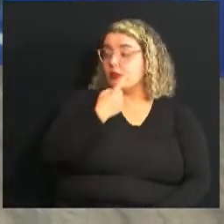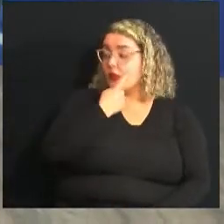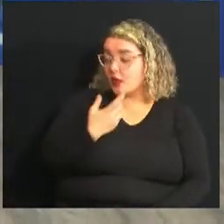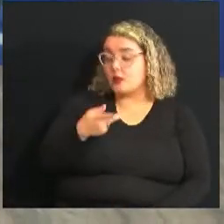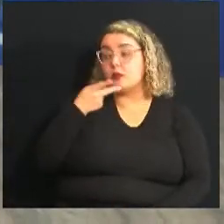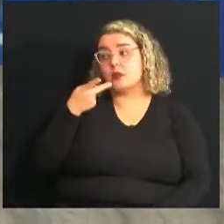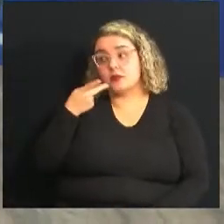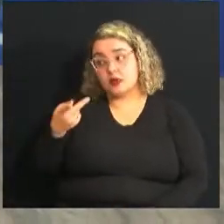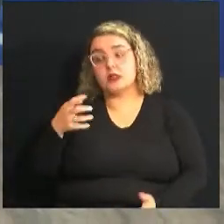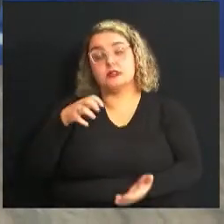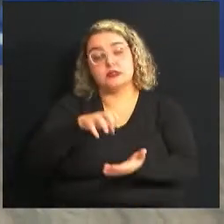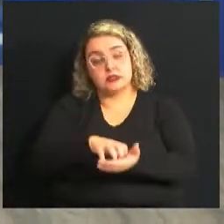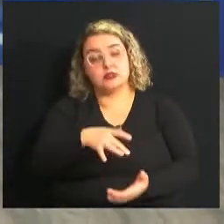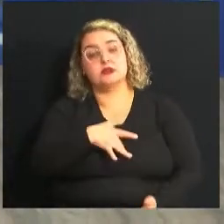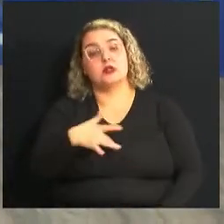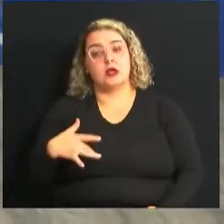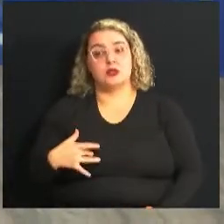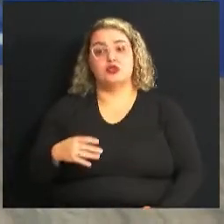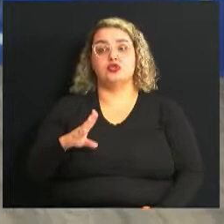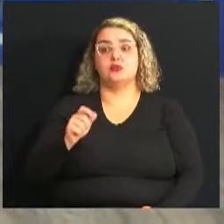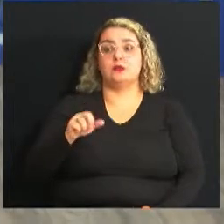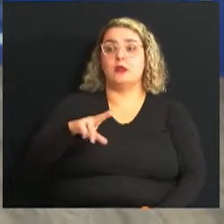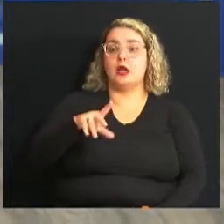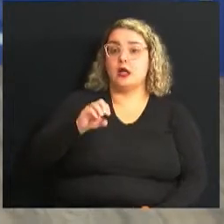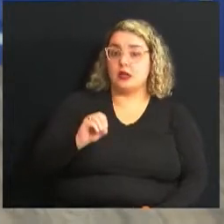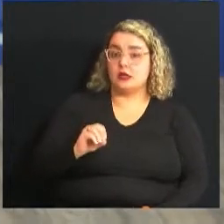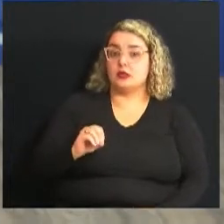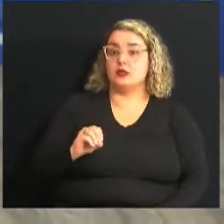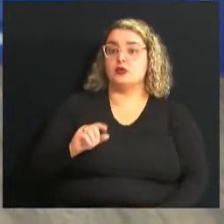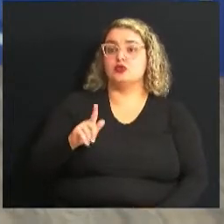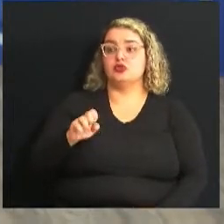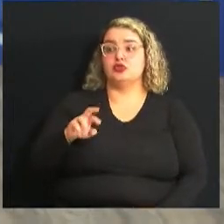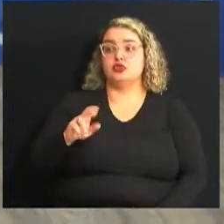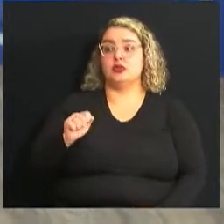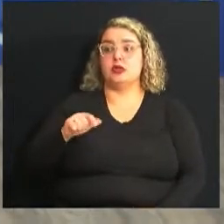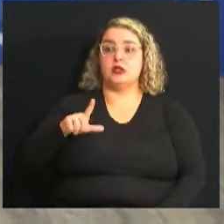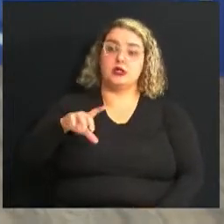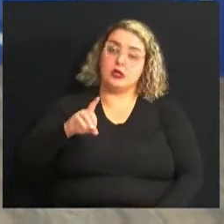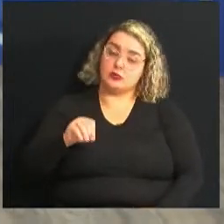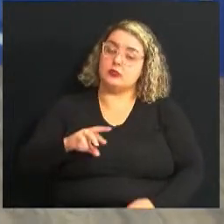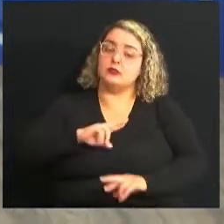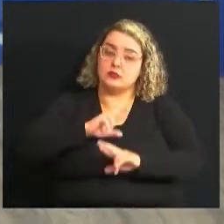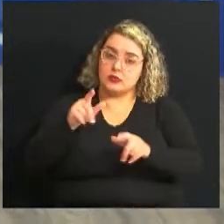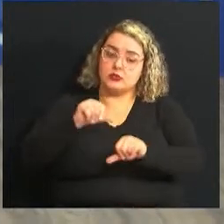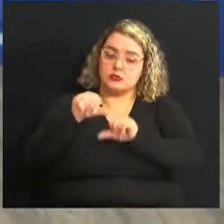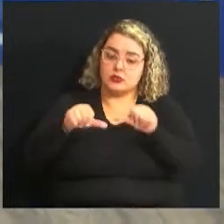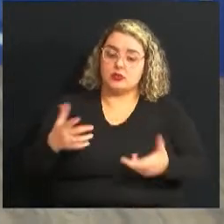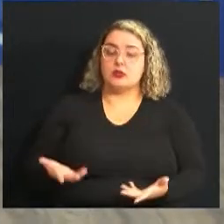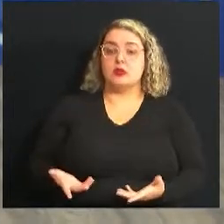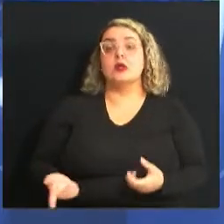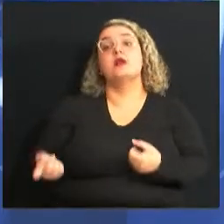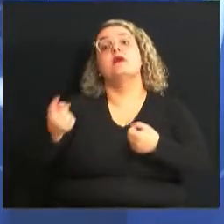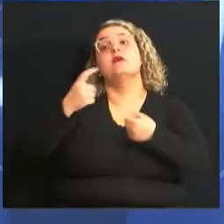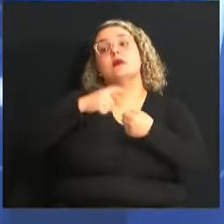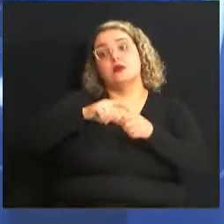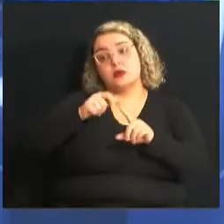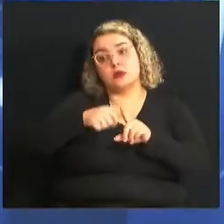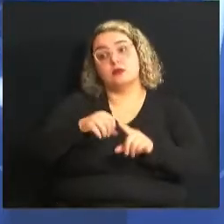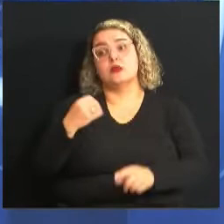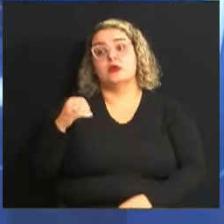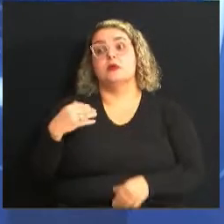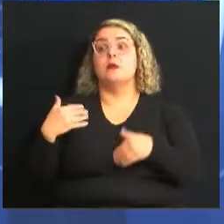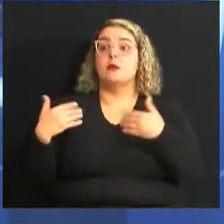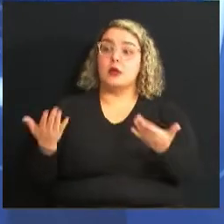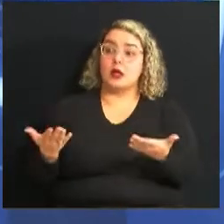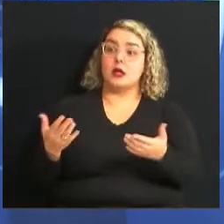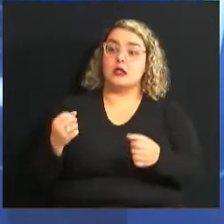Barão Geraldo teve a reabertura adiada. Isso, ele ia voltar a funcionar agora em outubro, só que durante